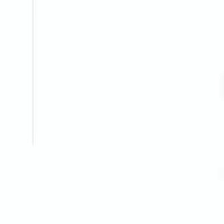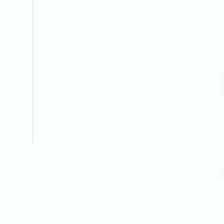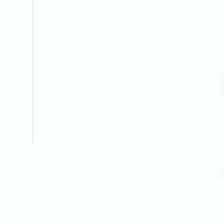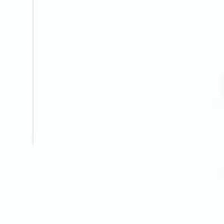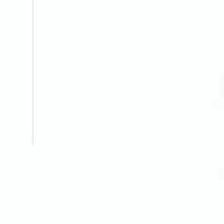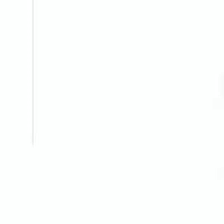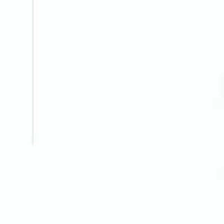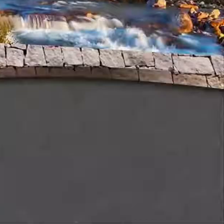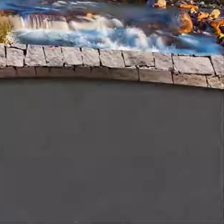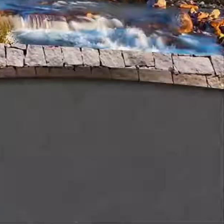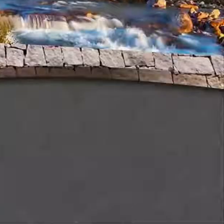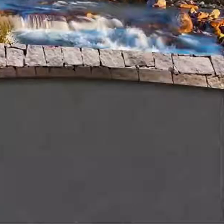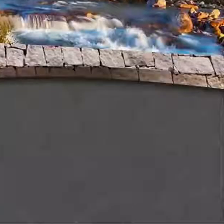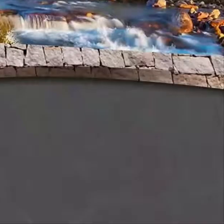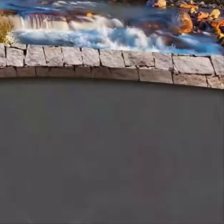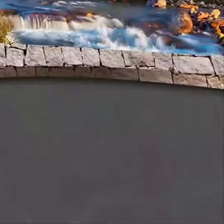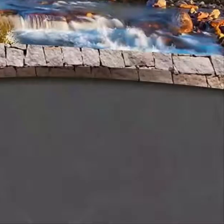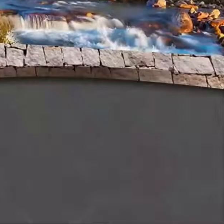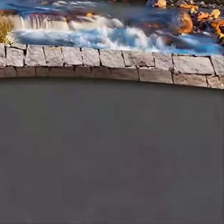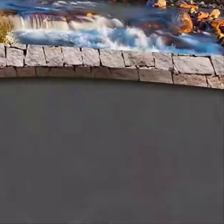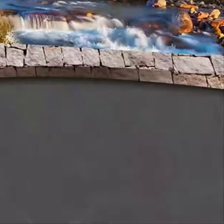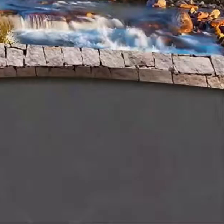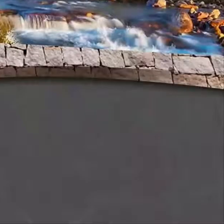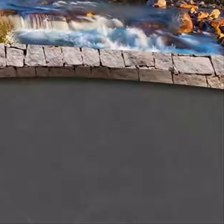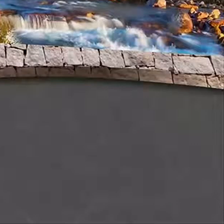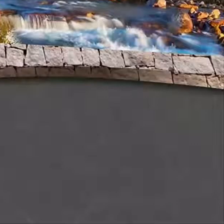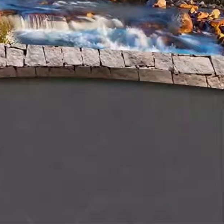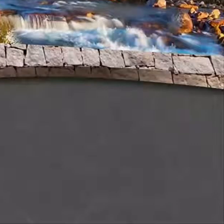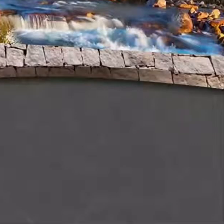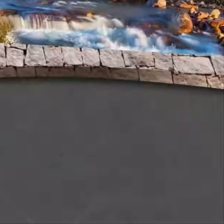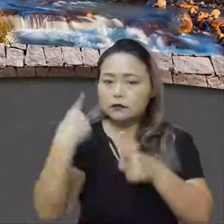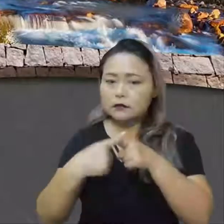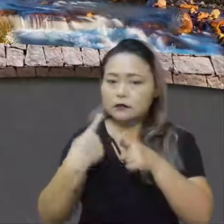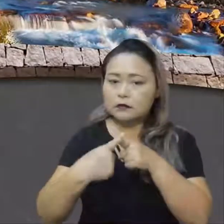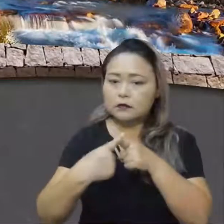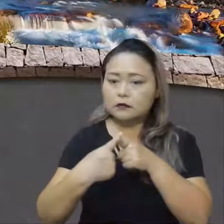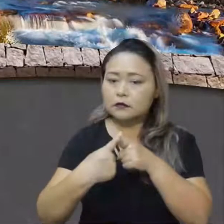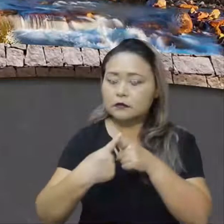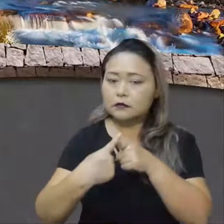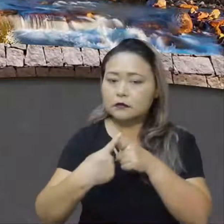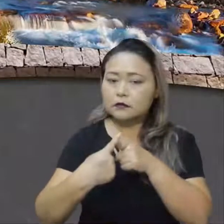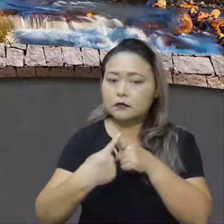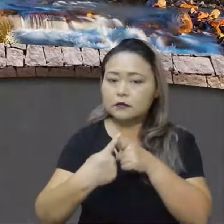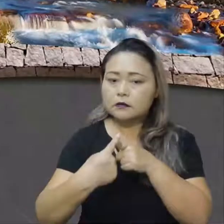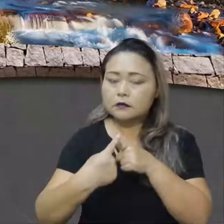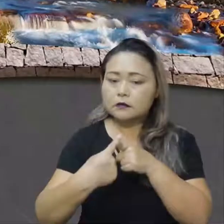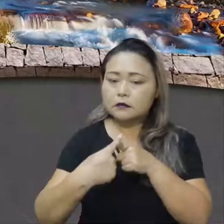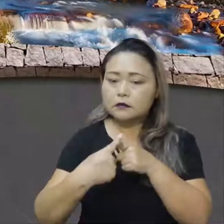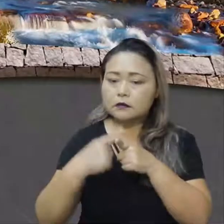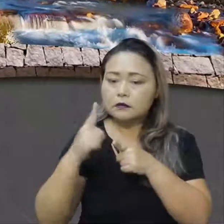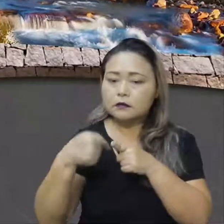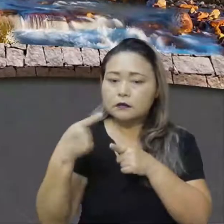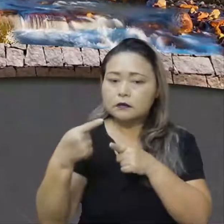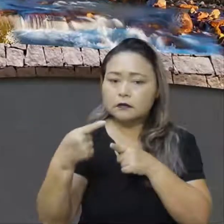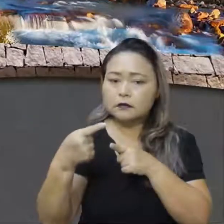reflexão esse gráfico para vocês. Sabe por quê? Porque, querido aluno,